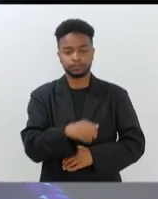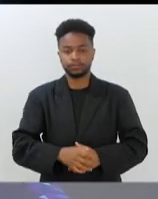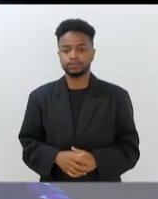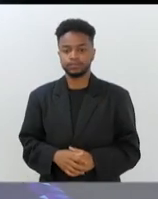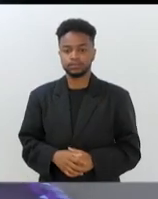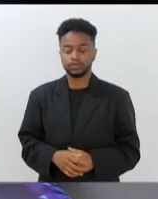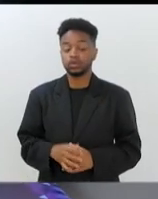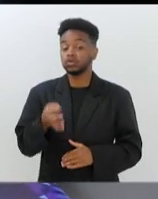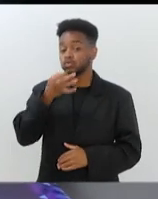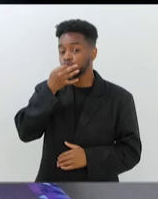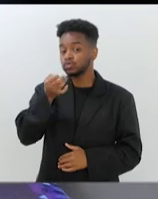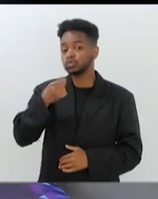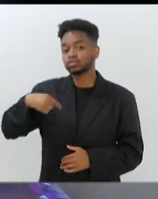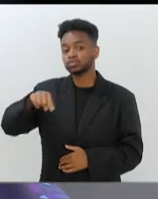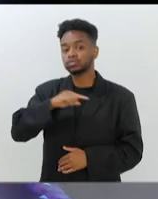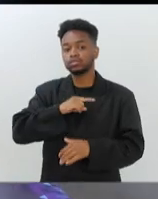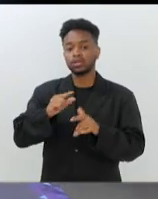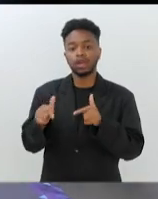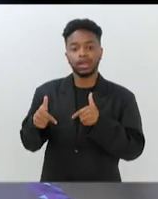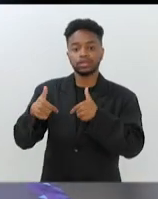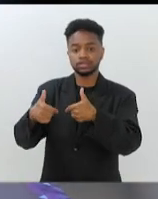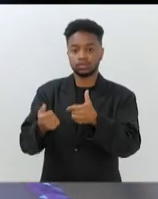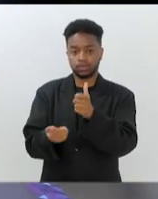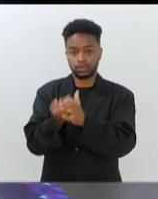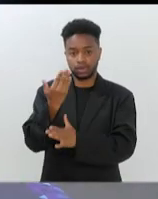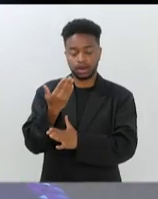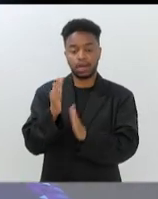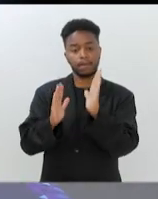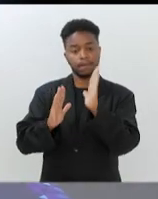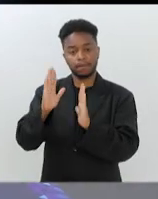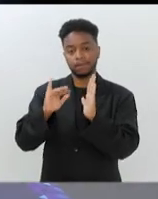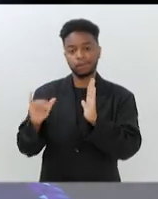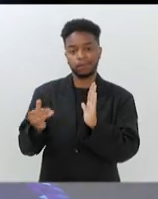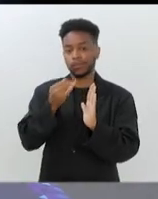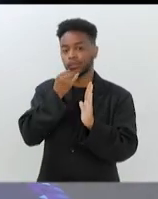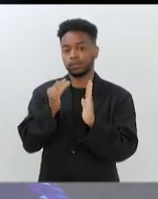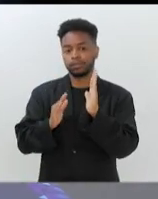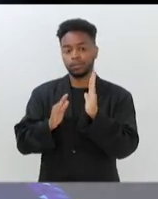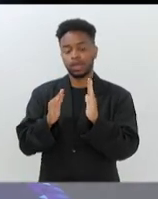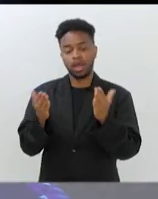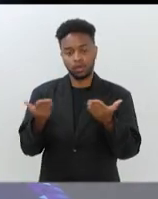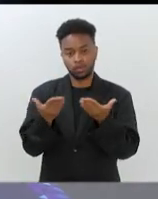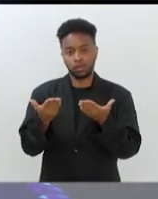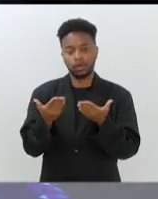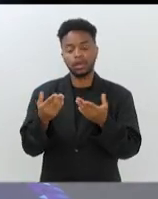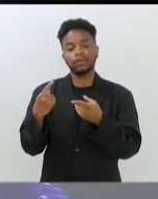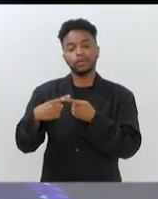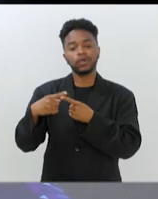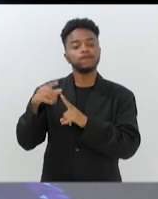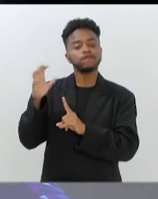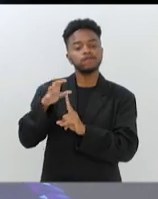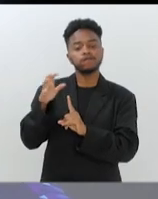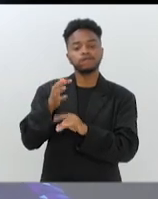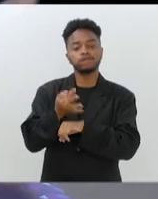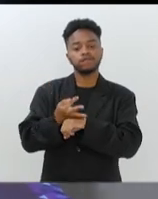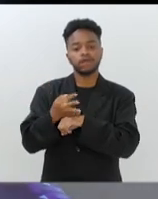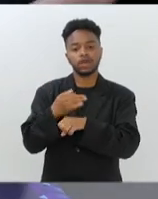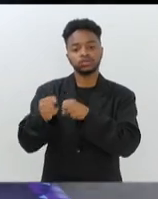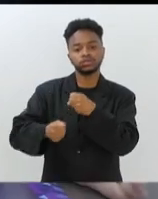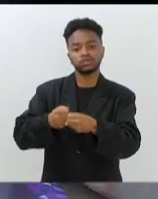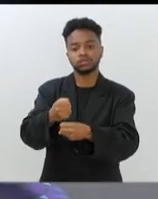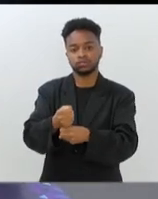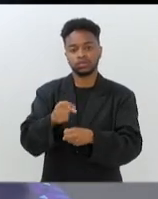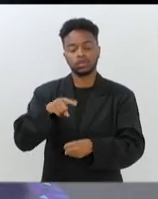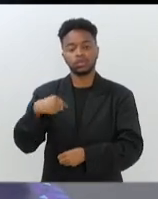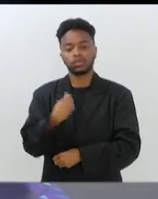que nós poderíamos fazer uma ação aproveitando essa temporada agora que influenciaria no destino de férias do próximo ano que nós